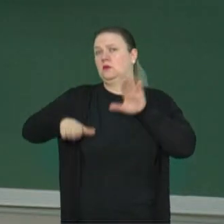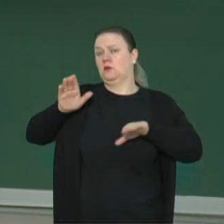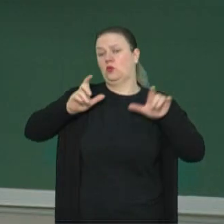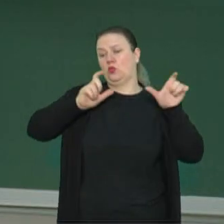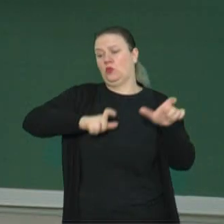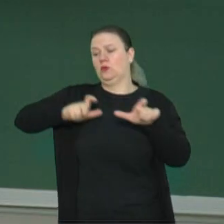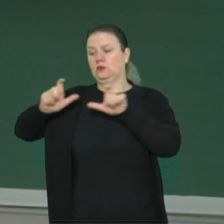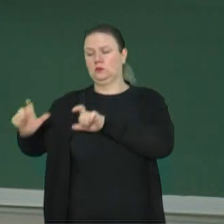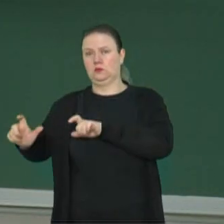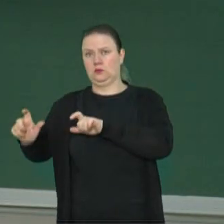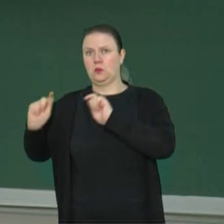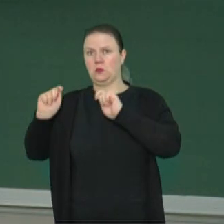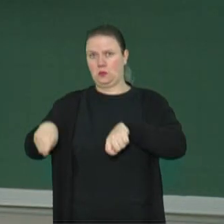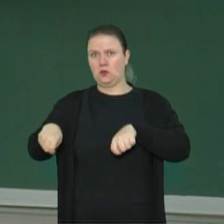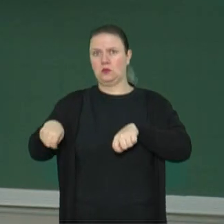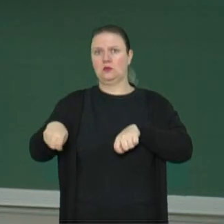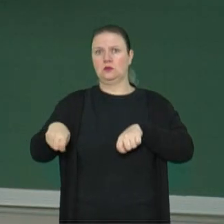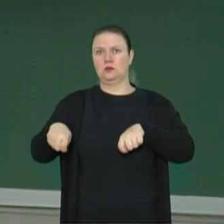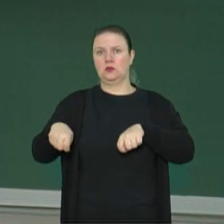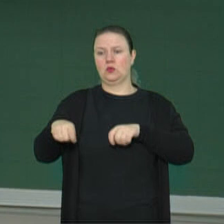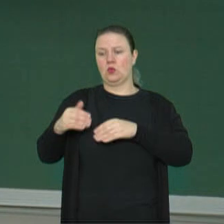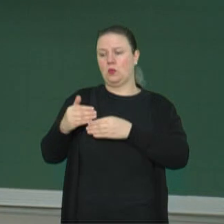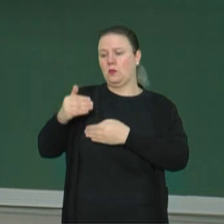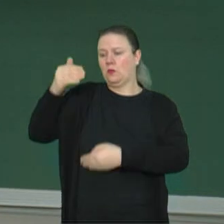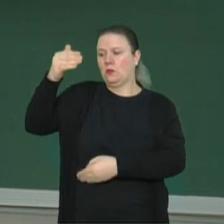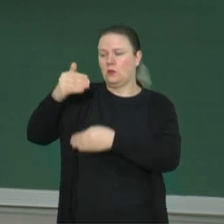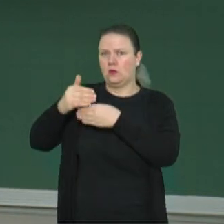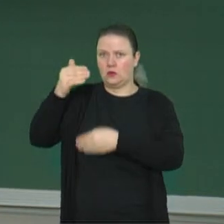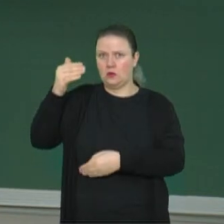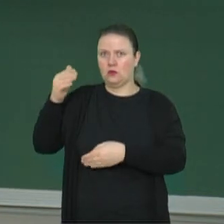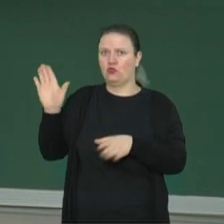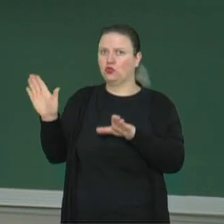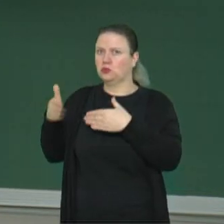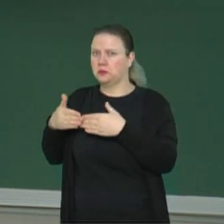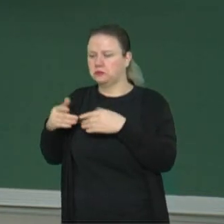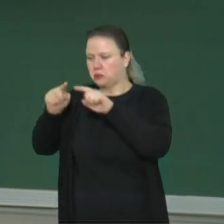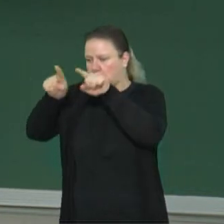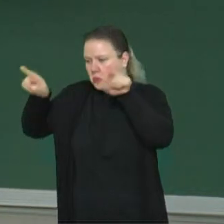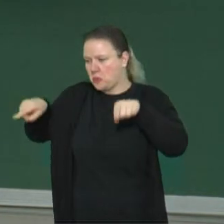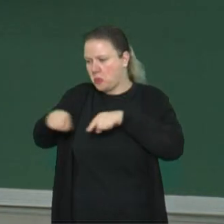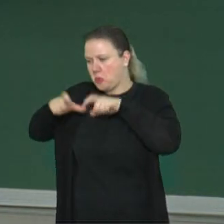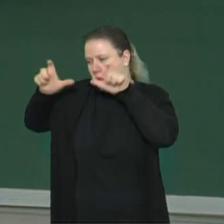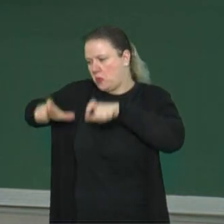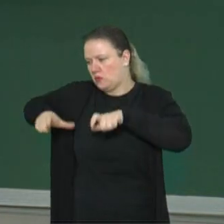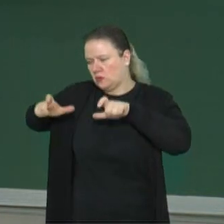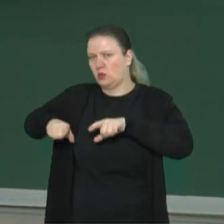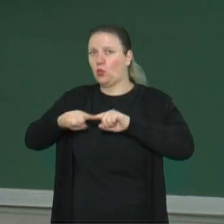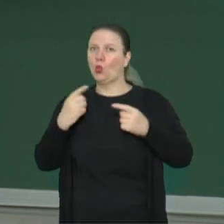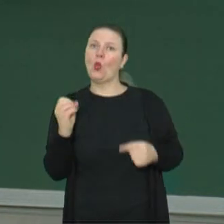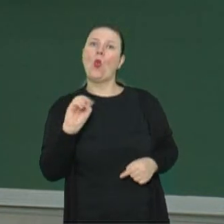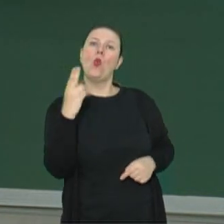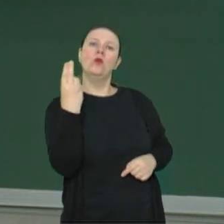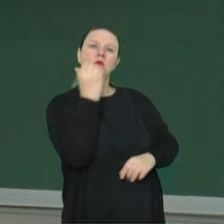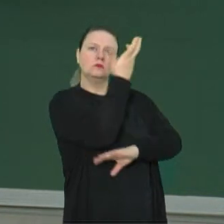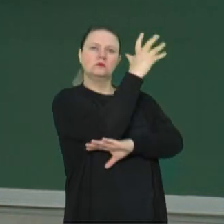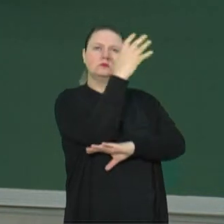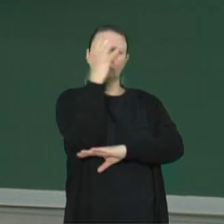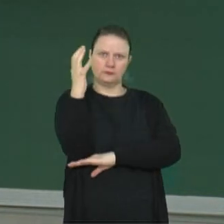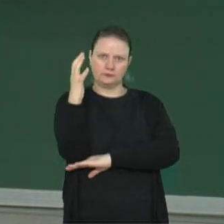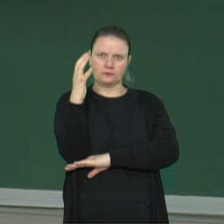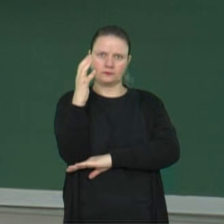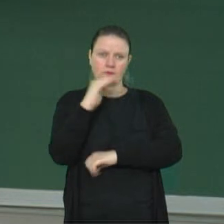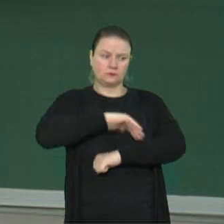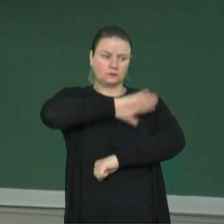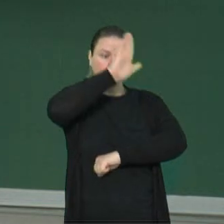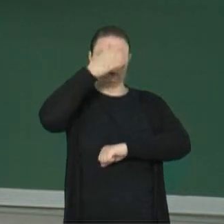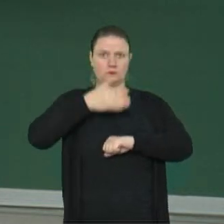diferenciação. Pode ser paredes curtas na parte indoor, pode ser um pouco mais longas, e paredes rochosas, tipo no meio natural,